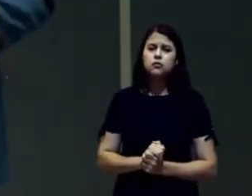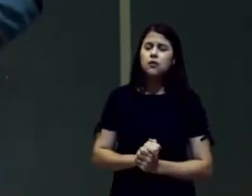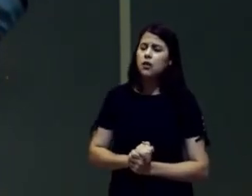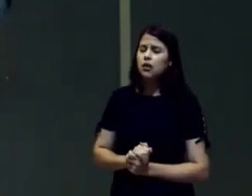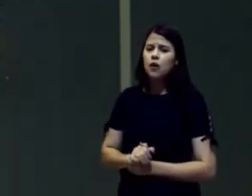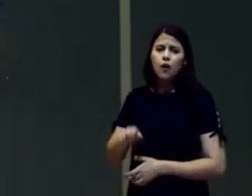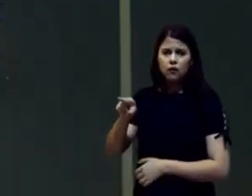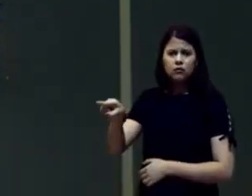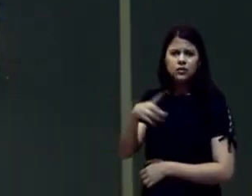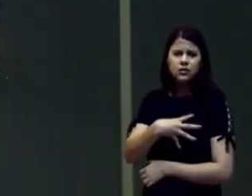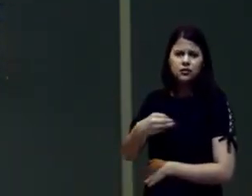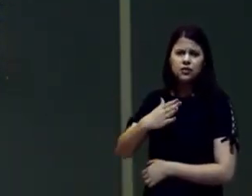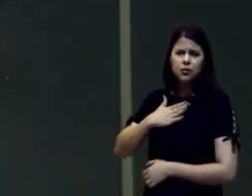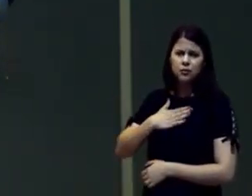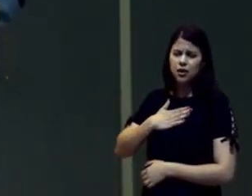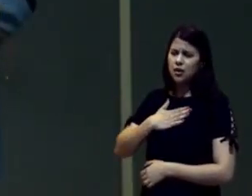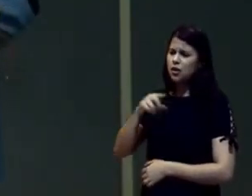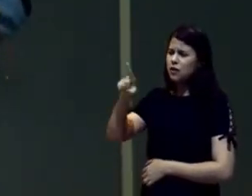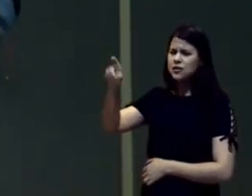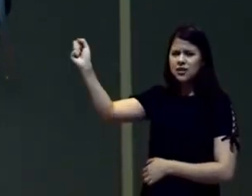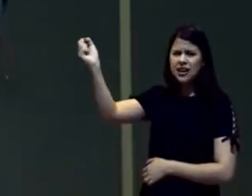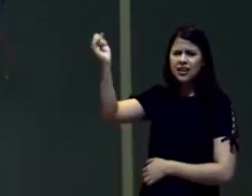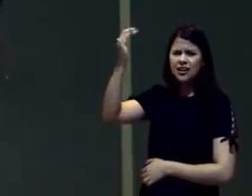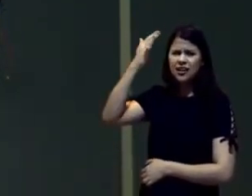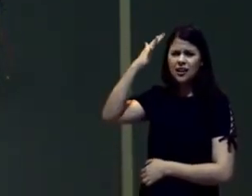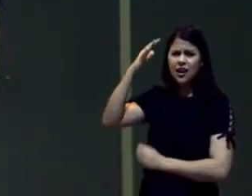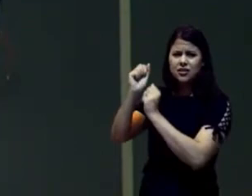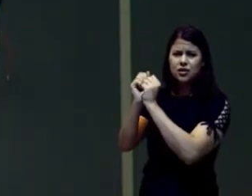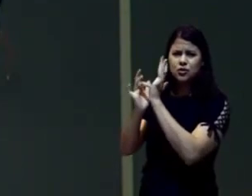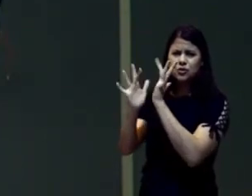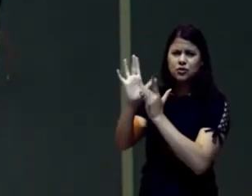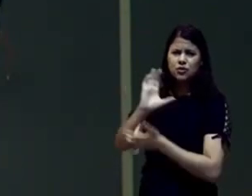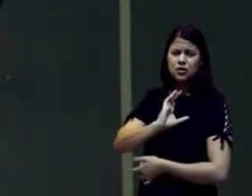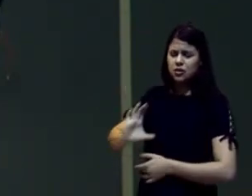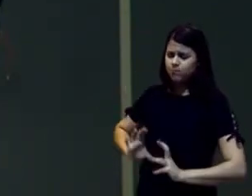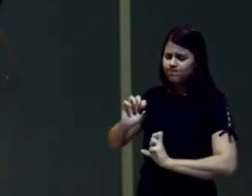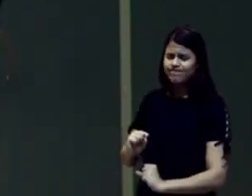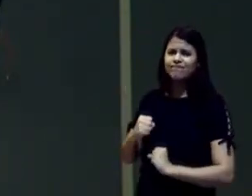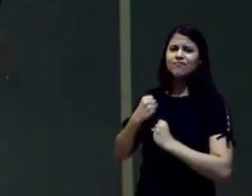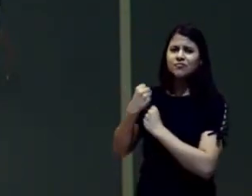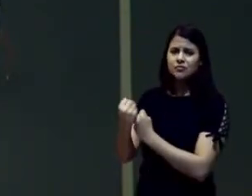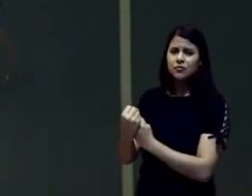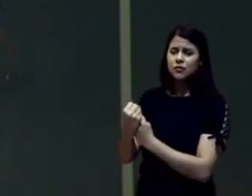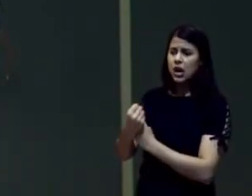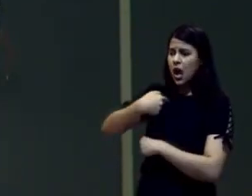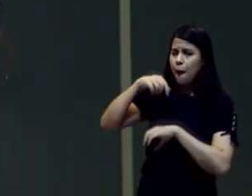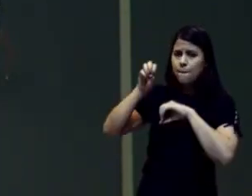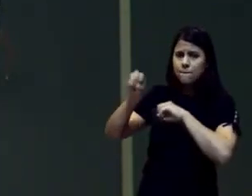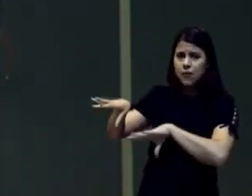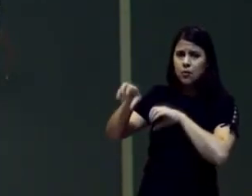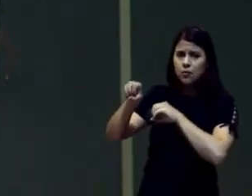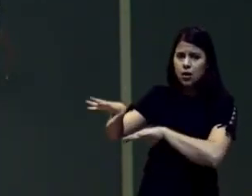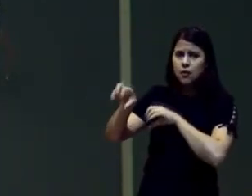filho, fortifique-se na graça que há em Cristo Jesus. E o que você ouviu de mim na presença